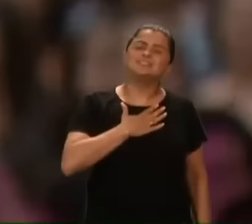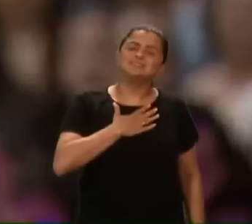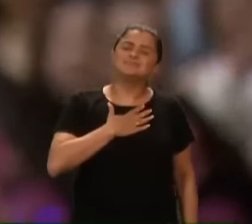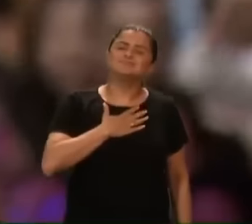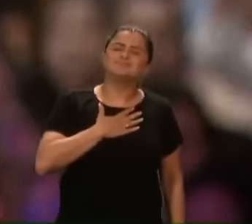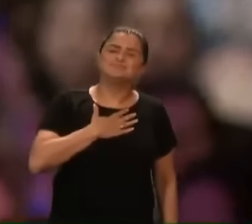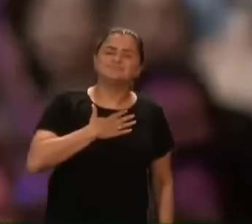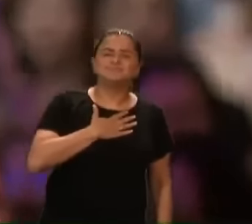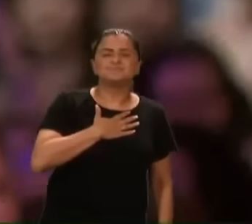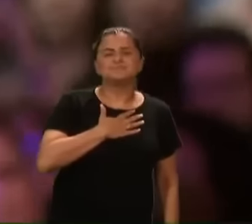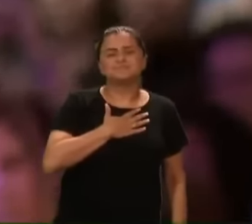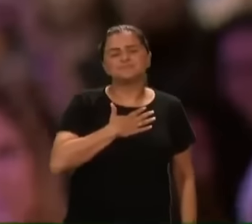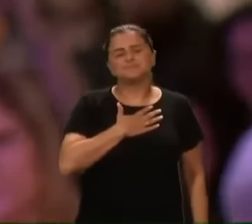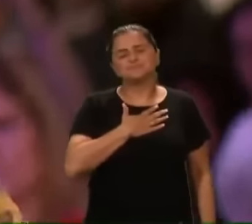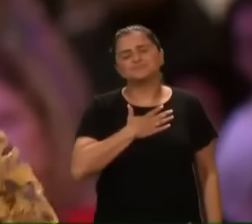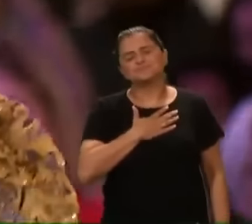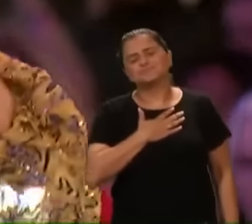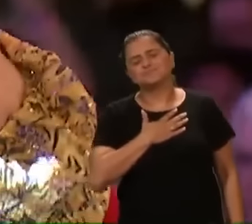comigo.